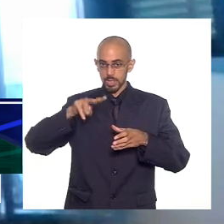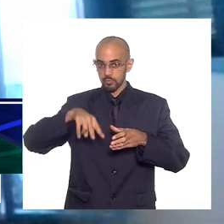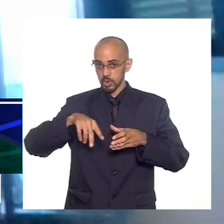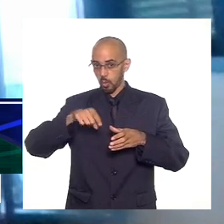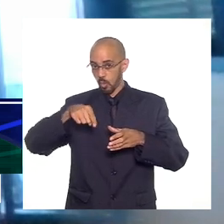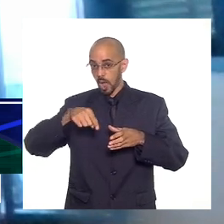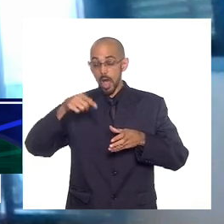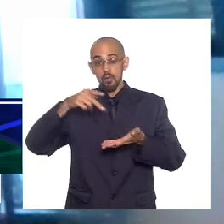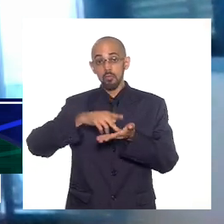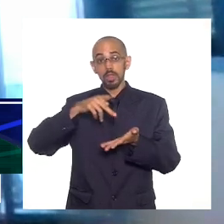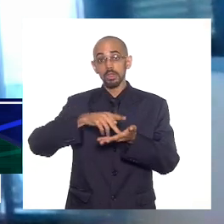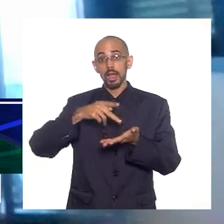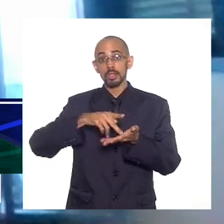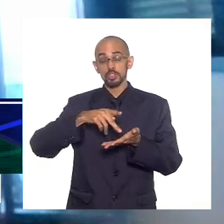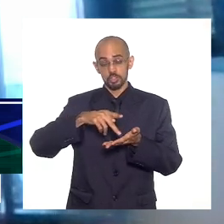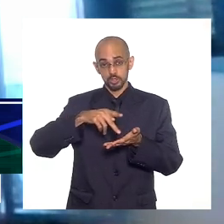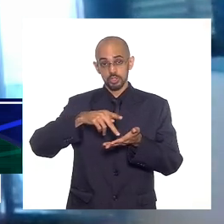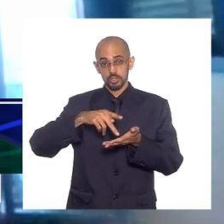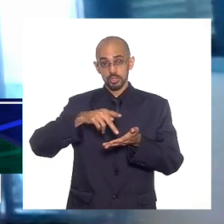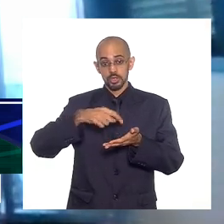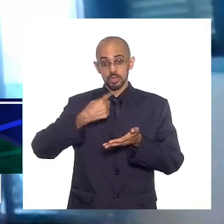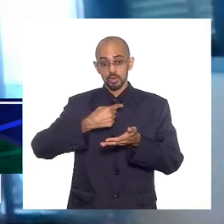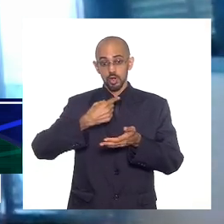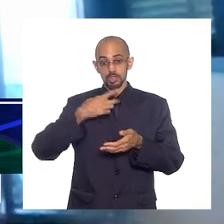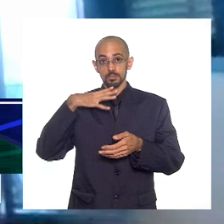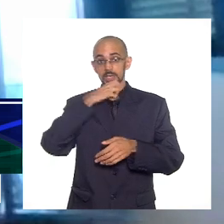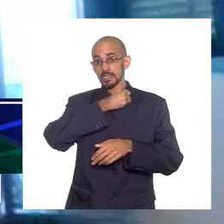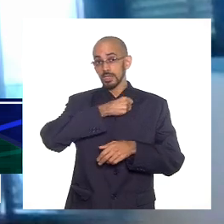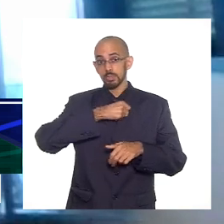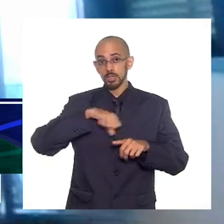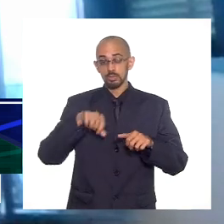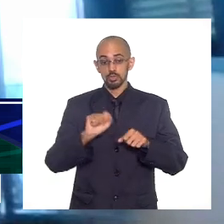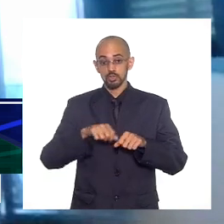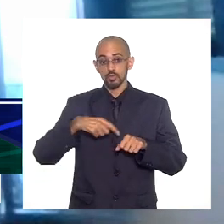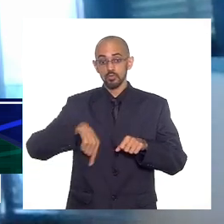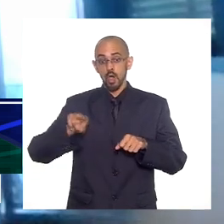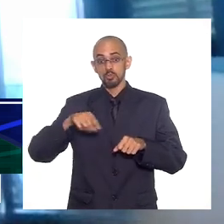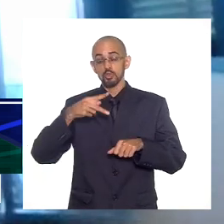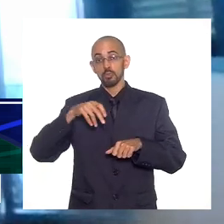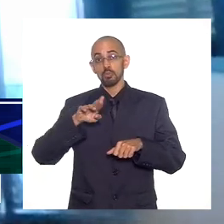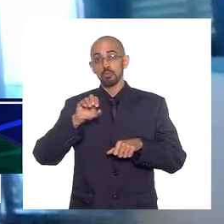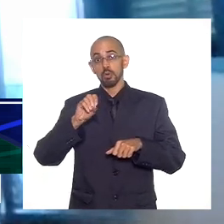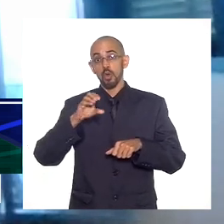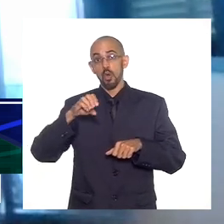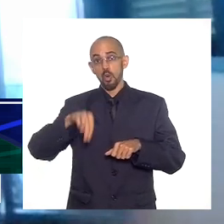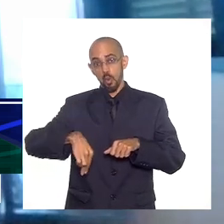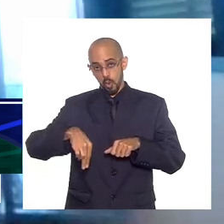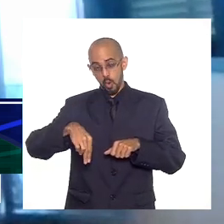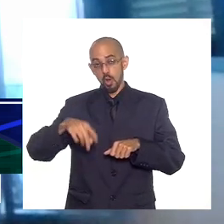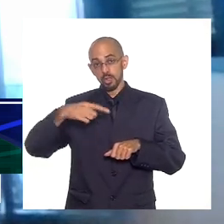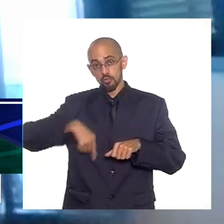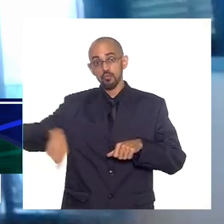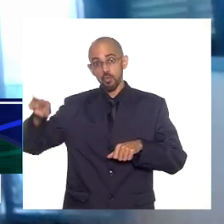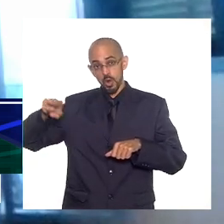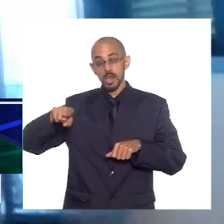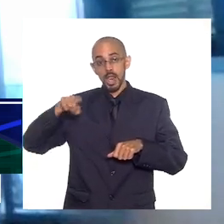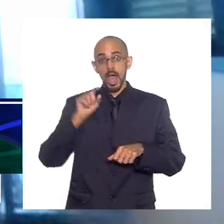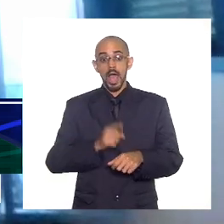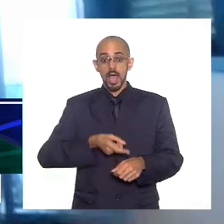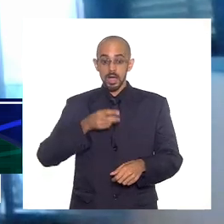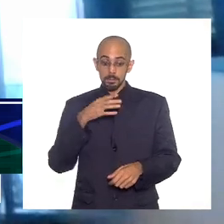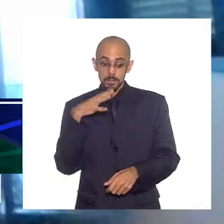cumprindo. Fizemos a constatação, acionamos o PROCON. O PROCON foi lá,